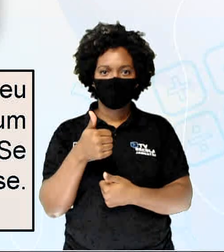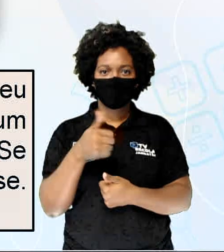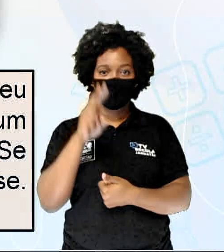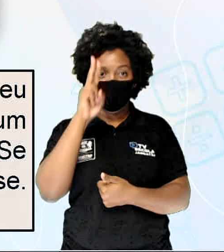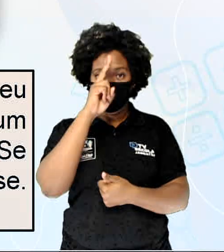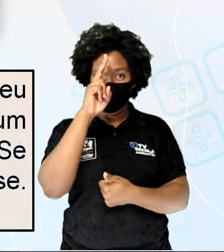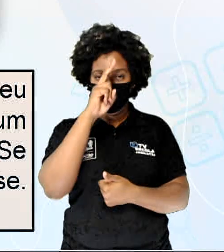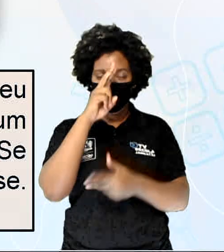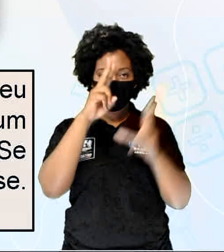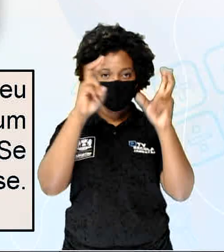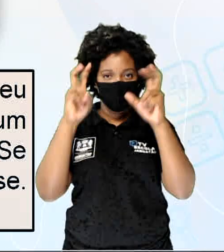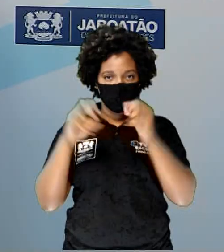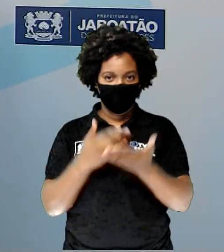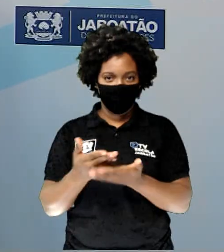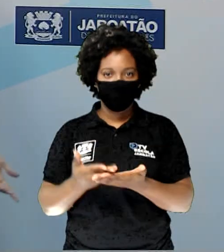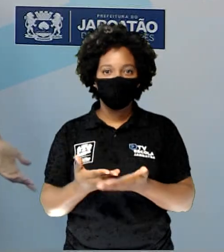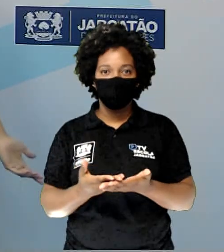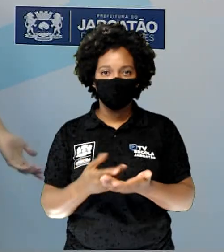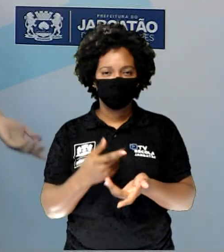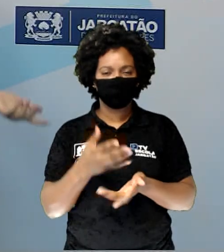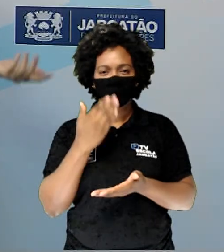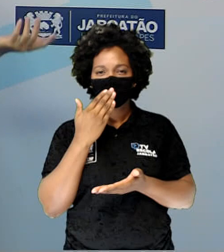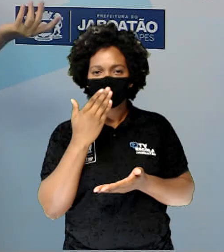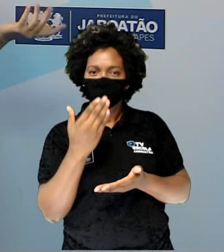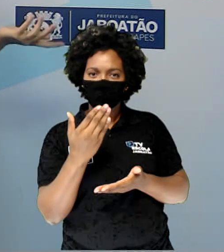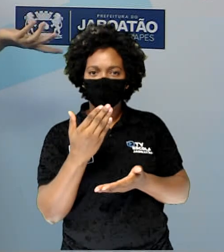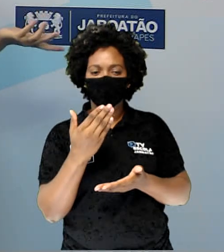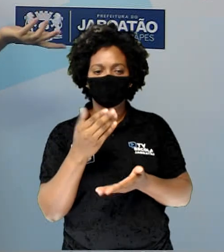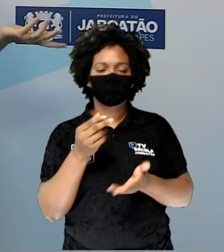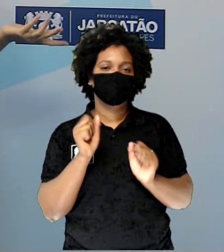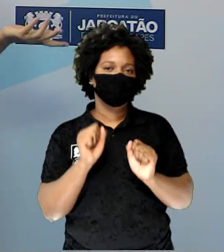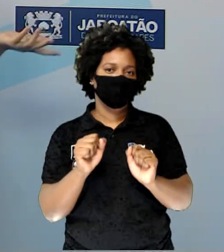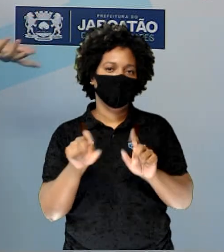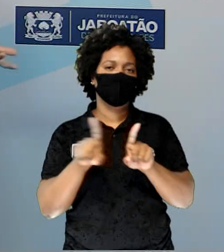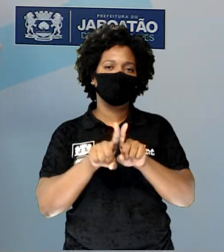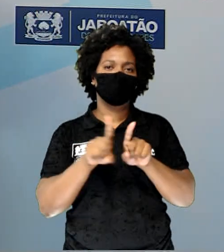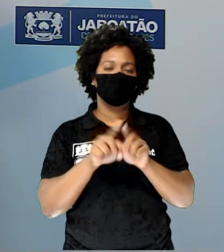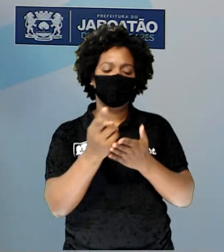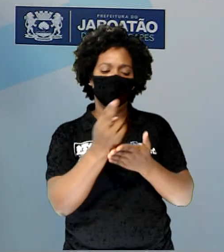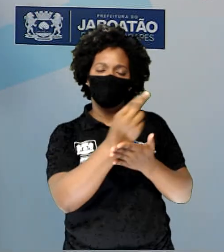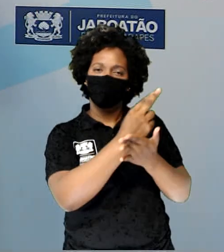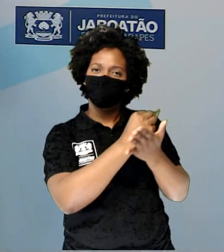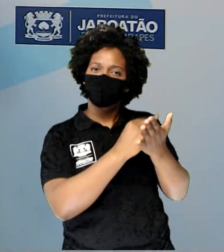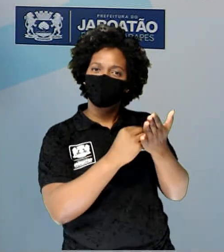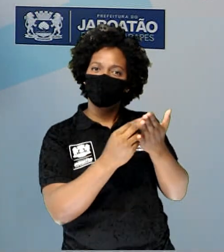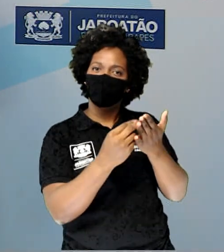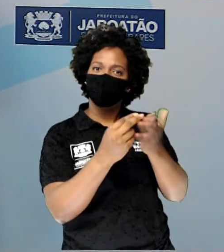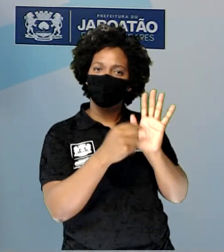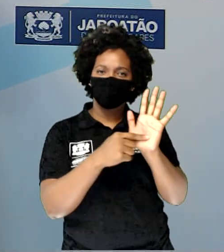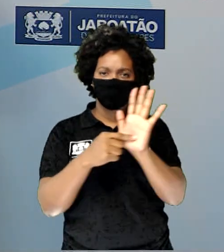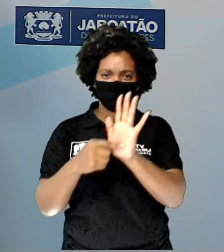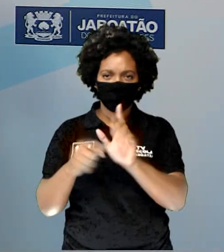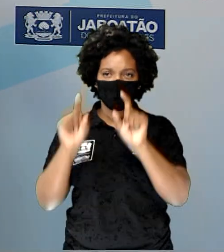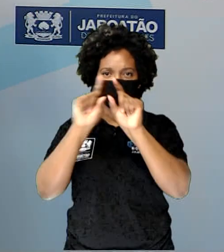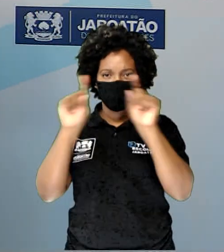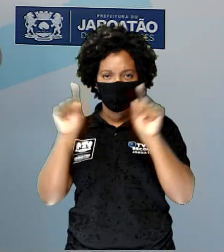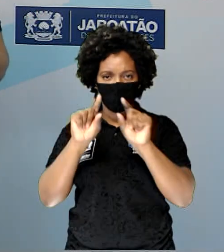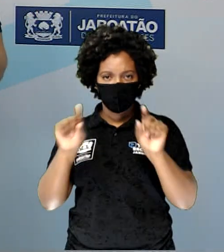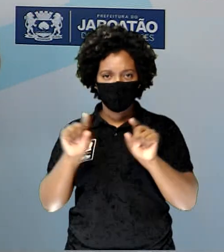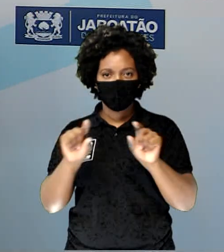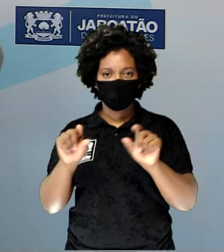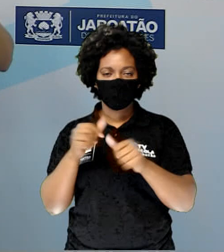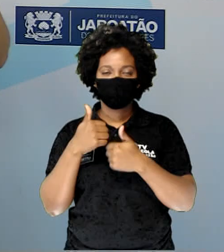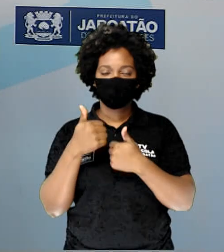da aula de hoje. Se preferir, faça um desenho para ilustrar a sua frase. Capriche